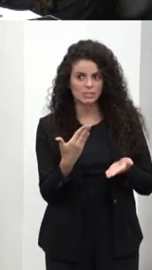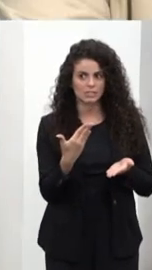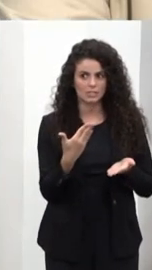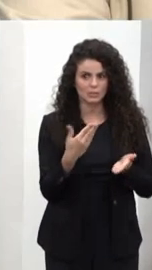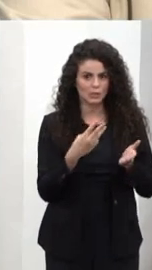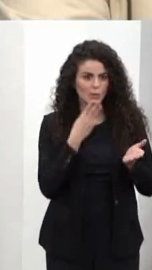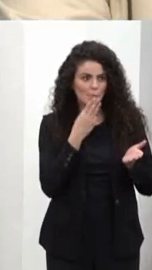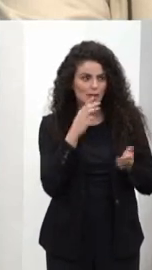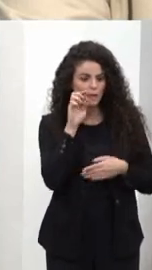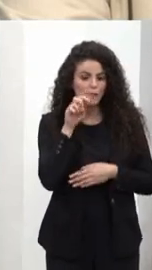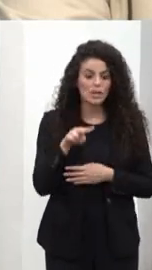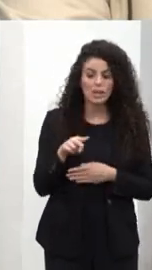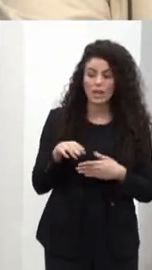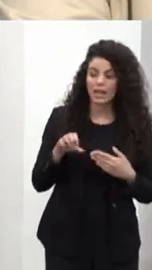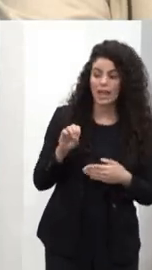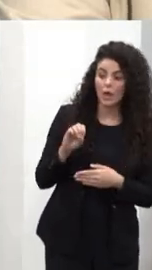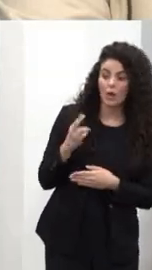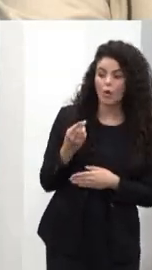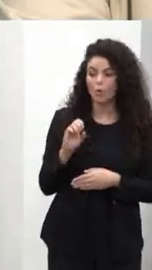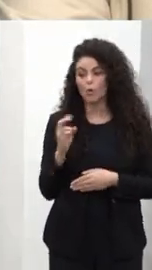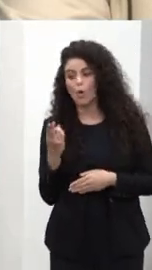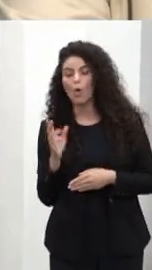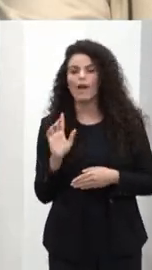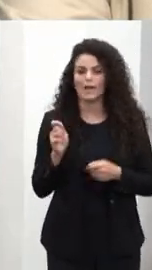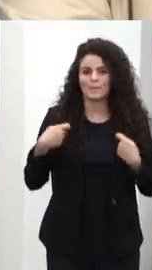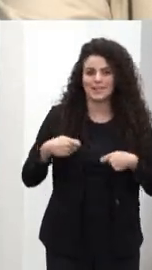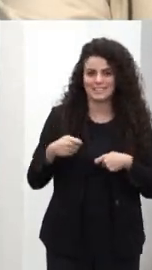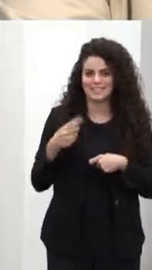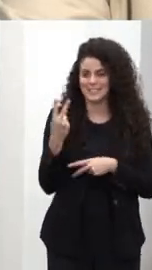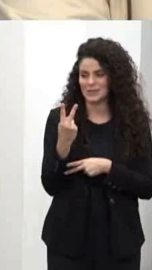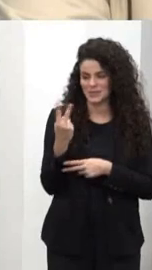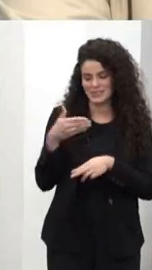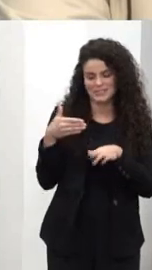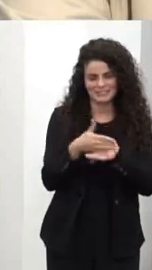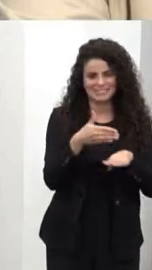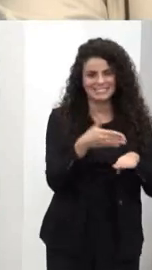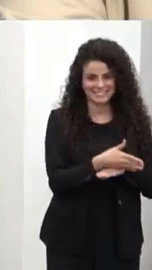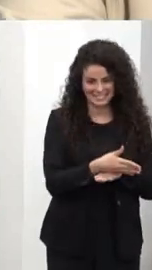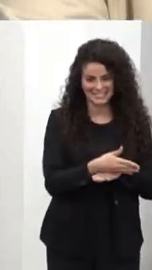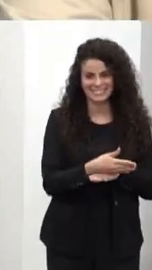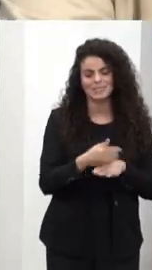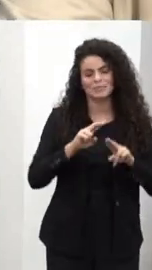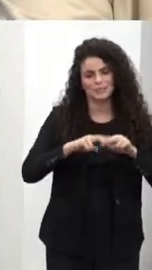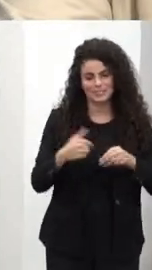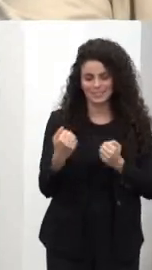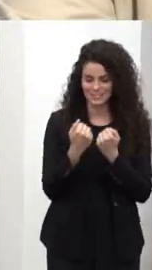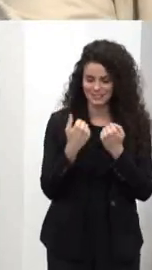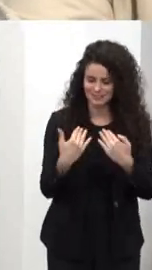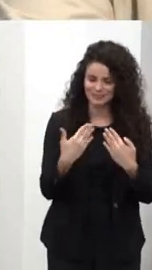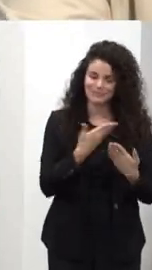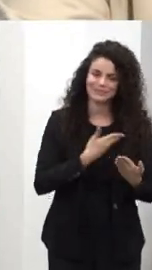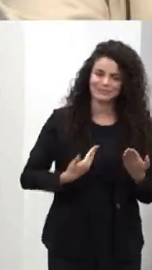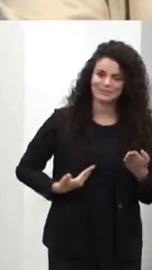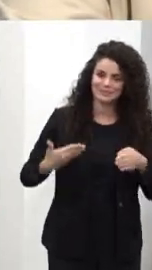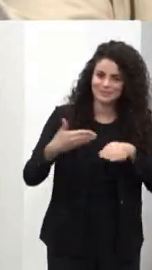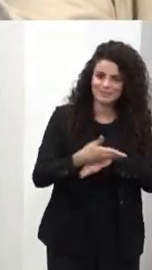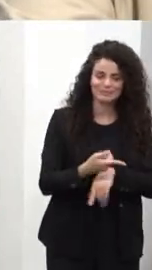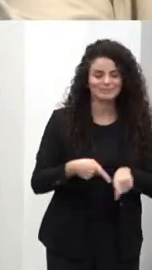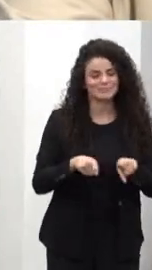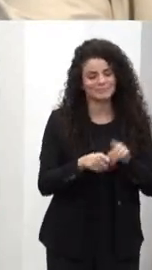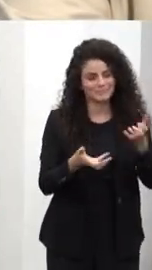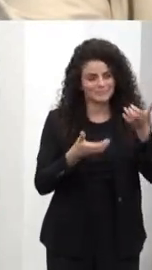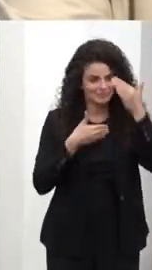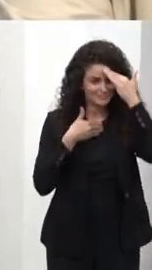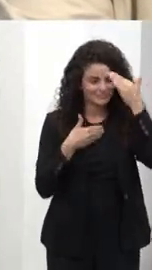Márcio não é Ou né é os dois né ele Claro é os dois então tá certo então obrigada